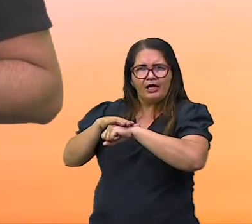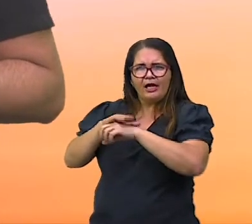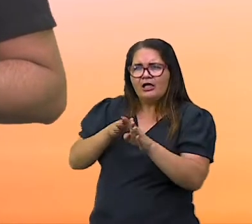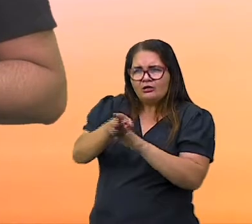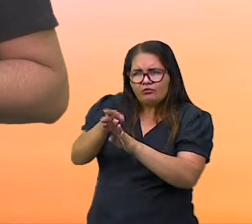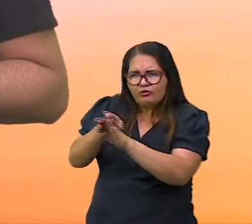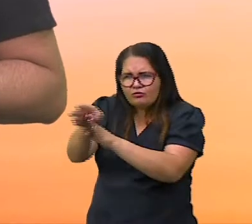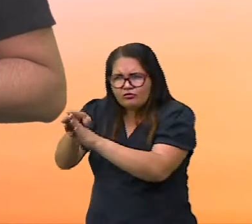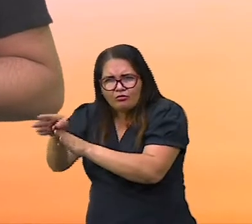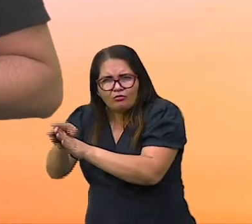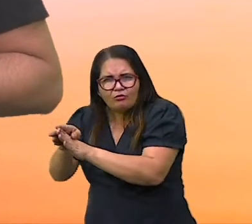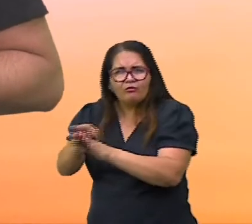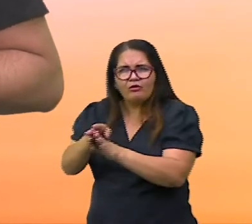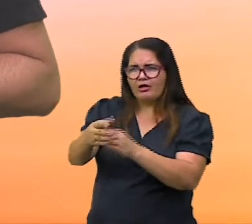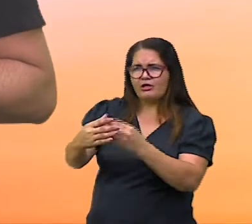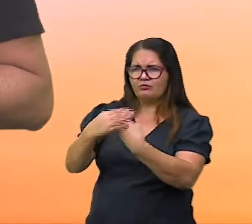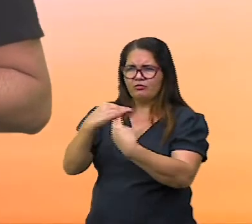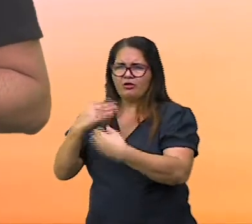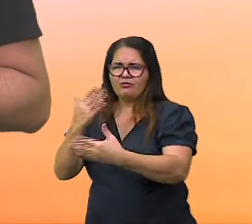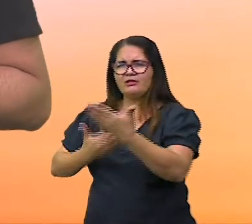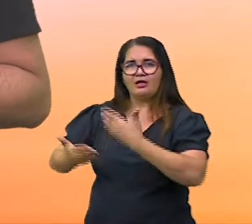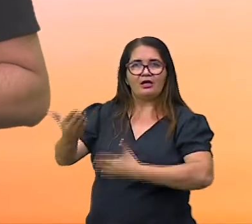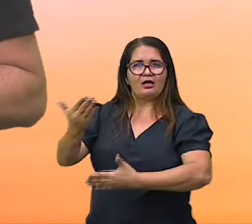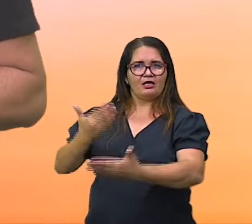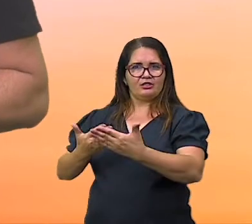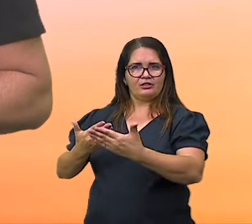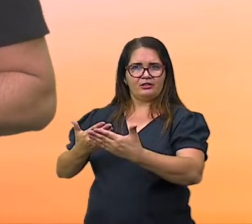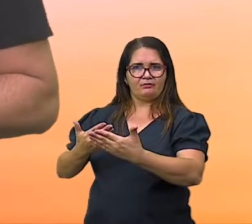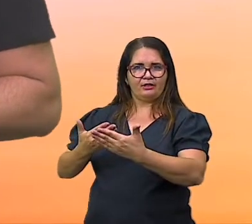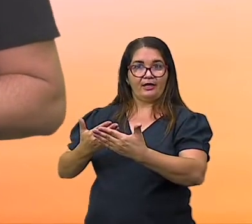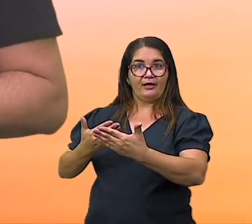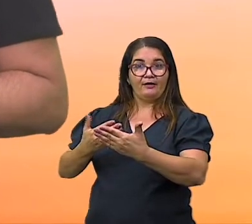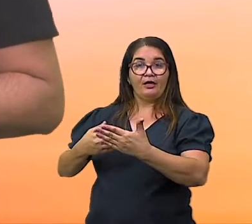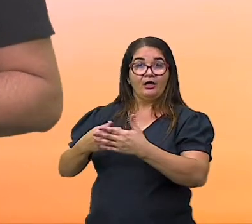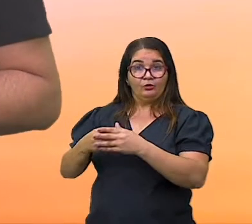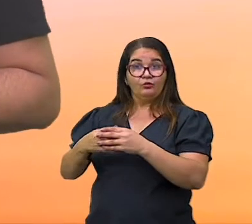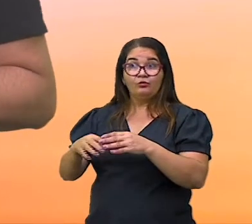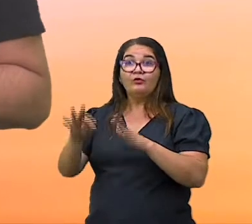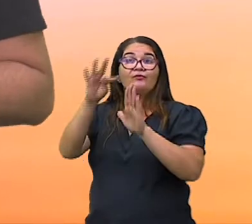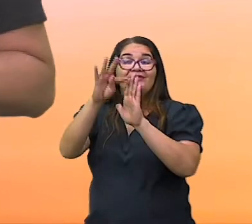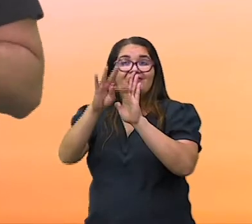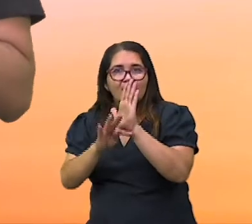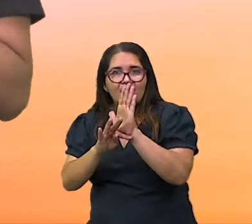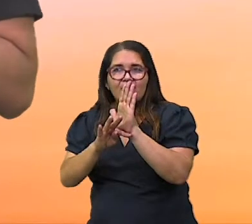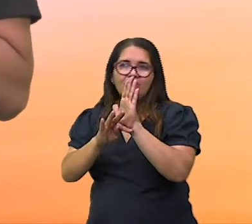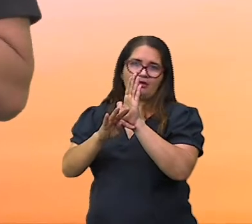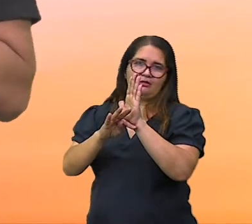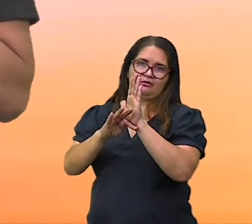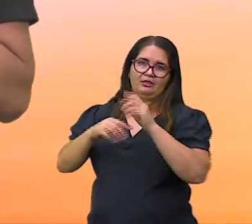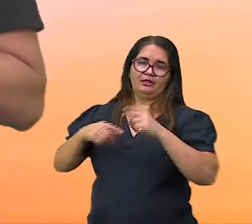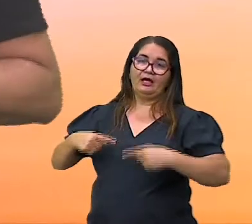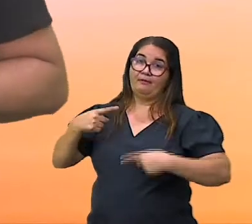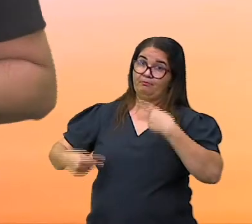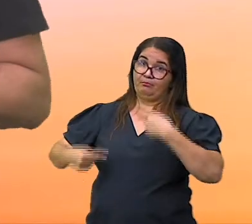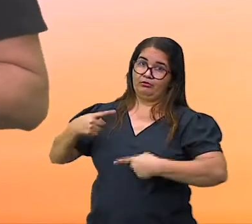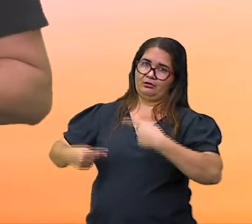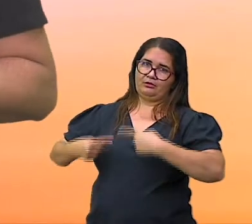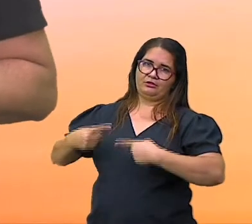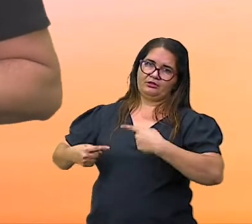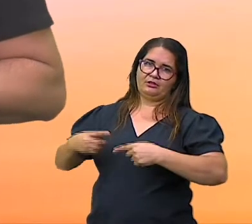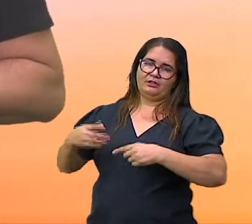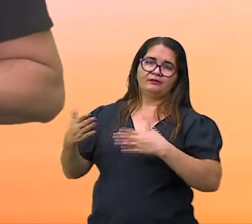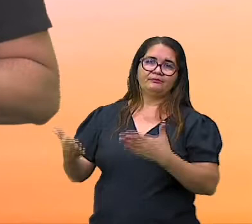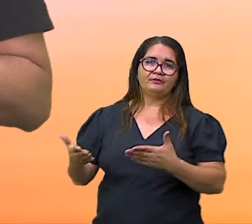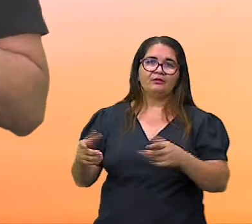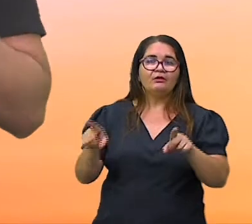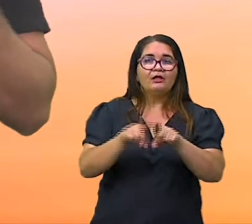a totalidade das polis era aristocrática e, portanto, somente um grupo muito pequeno